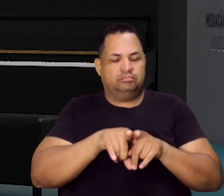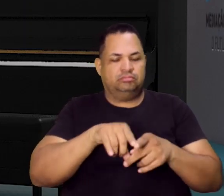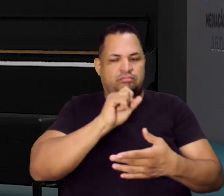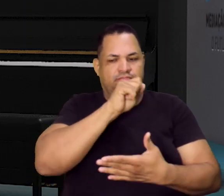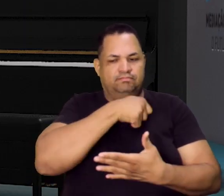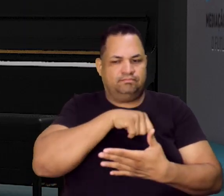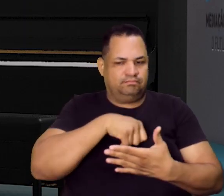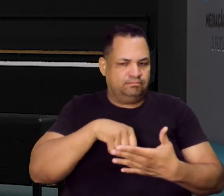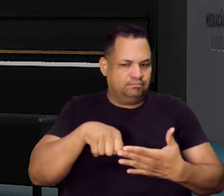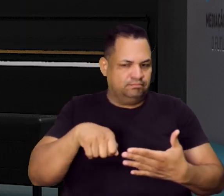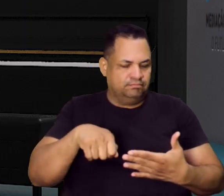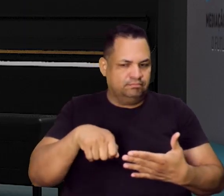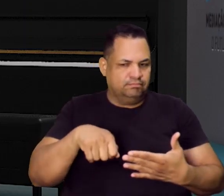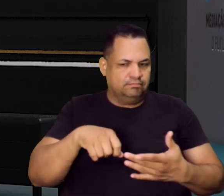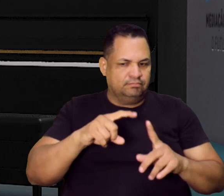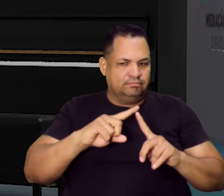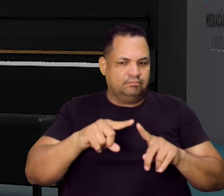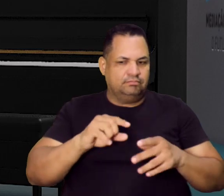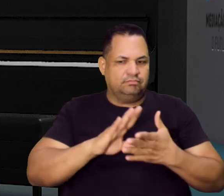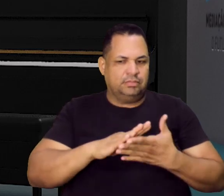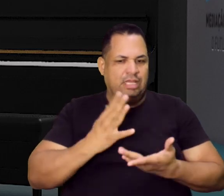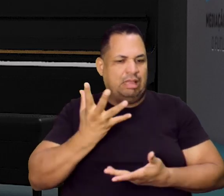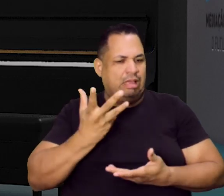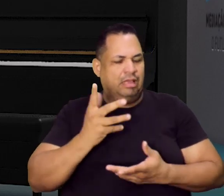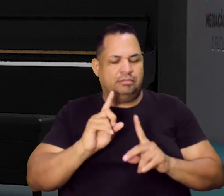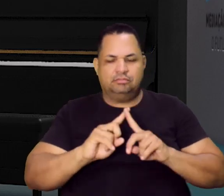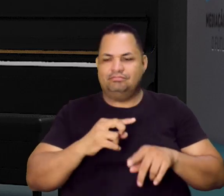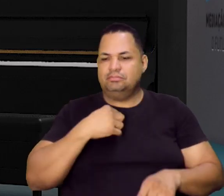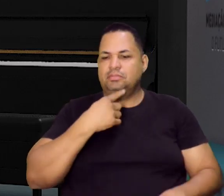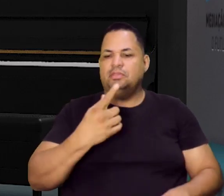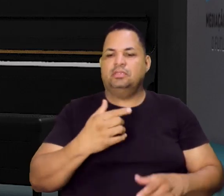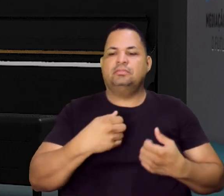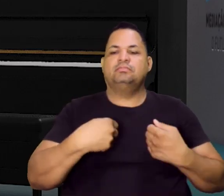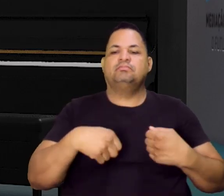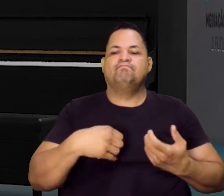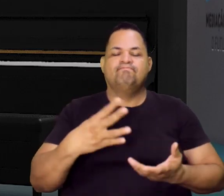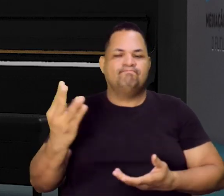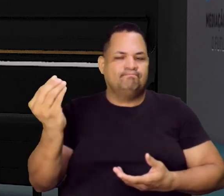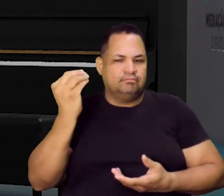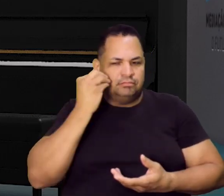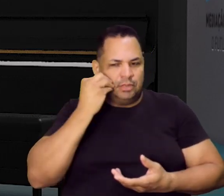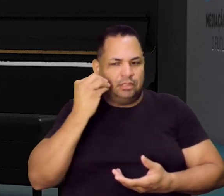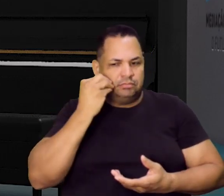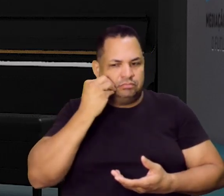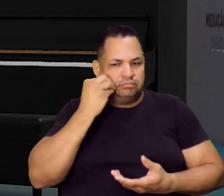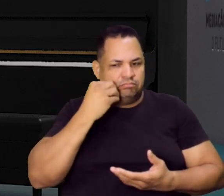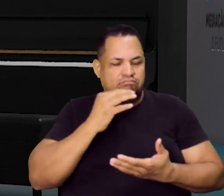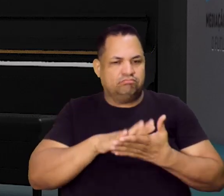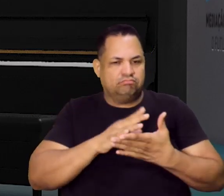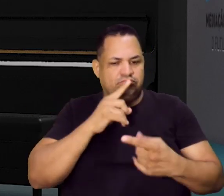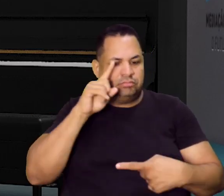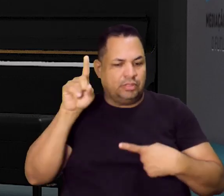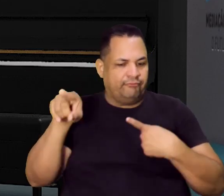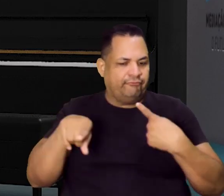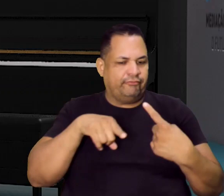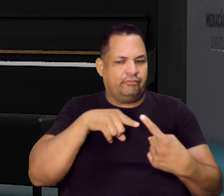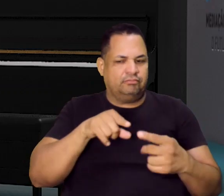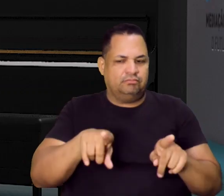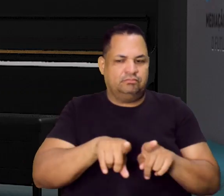escrever, né? Ah, professora, mas é muito rápido, não dá para escrever, mas tenta aí, porque aí você foca também, né, no que você